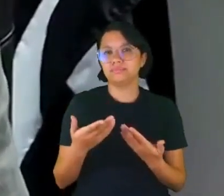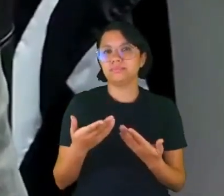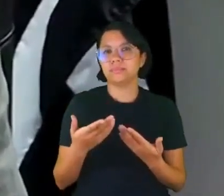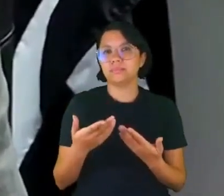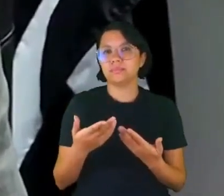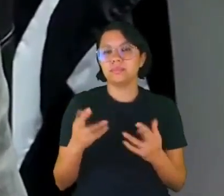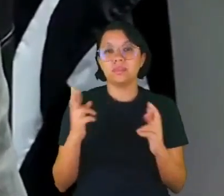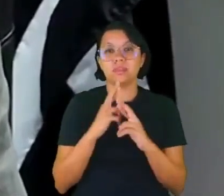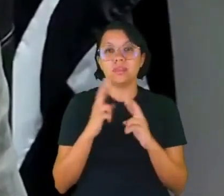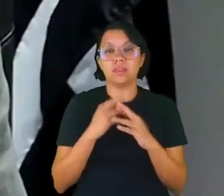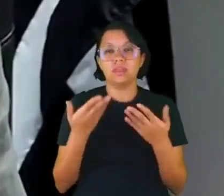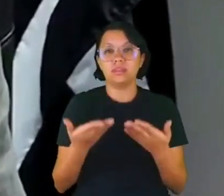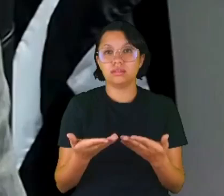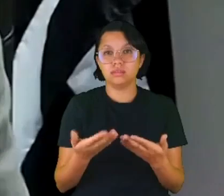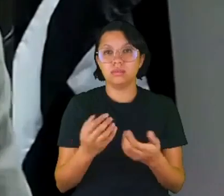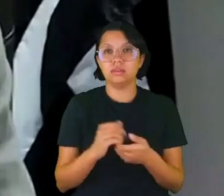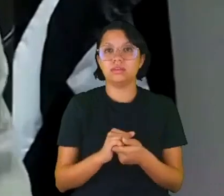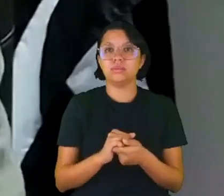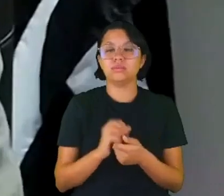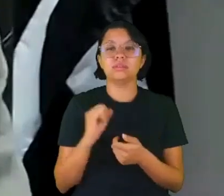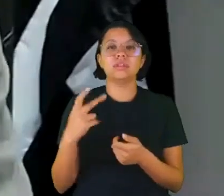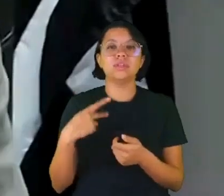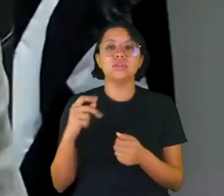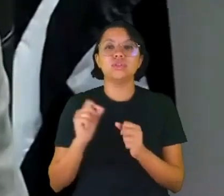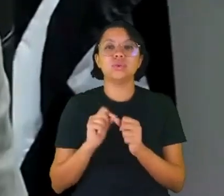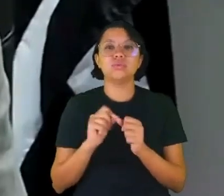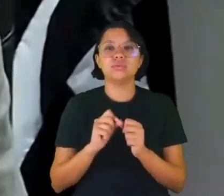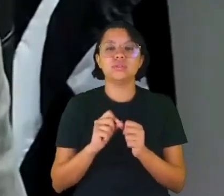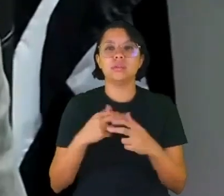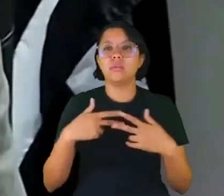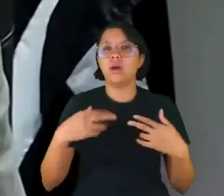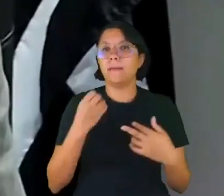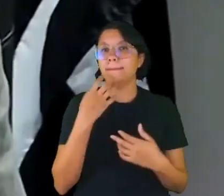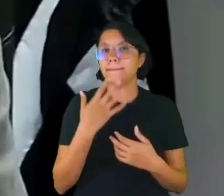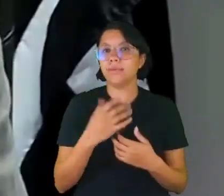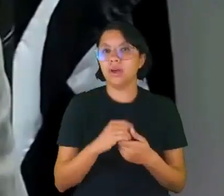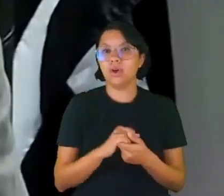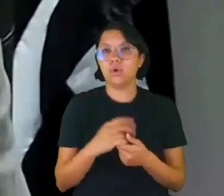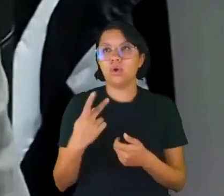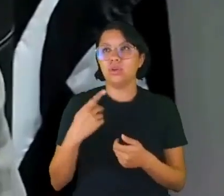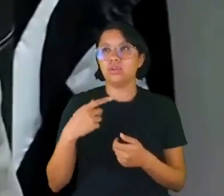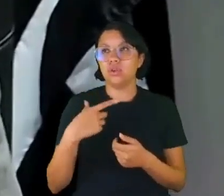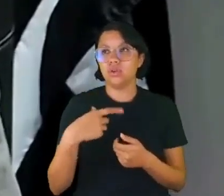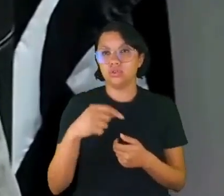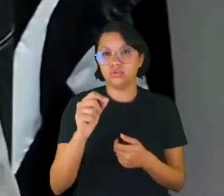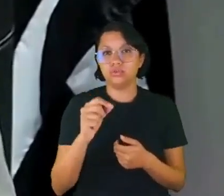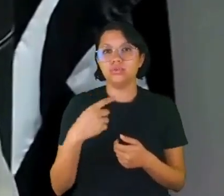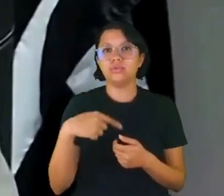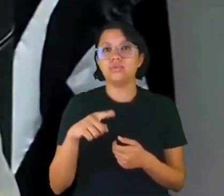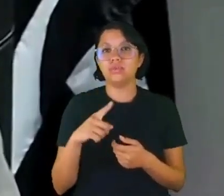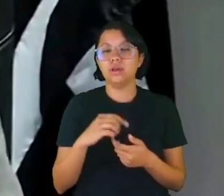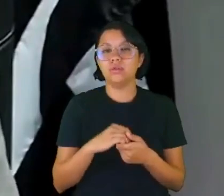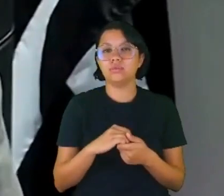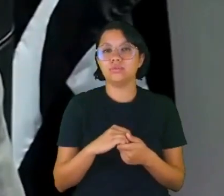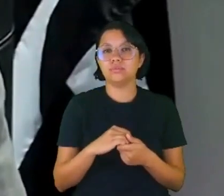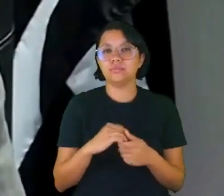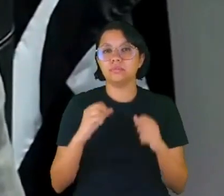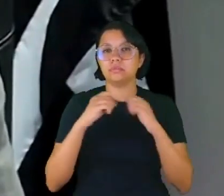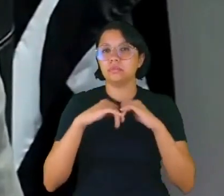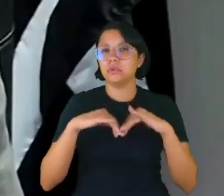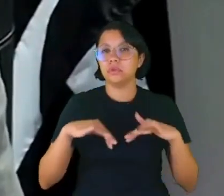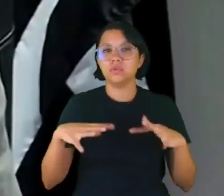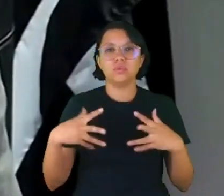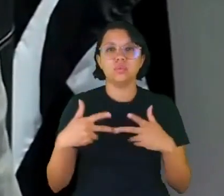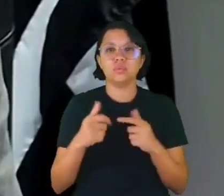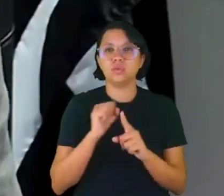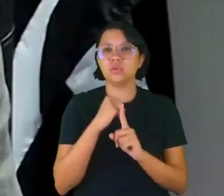E a respeito disso, se nós não fizermos uma coisa boa, nós vamos derruir tudo aquilo